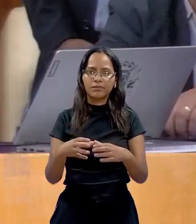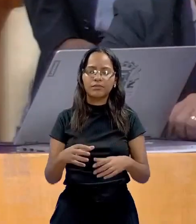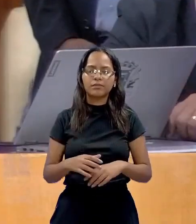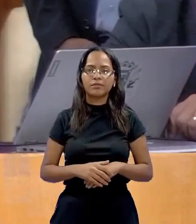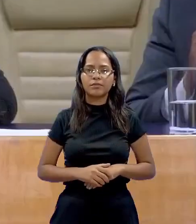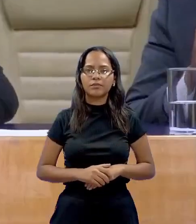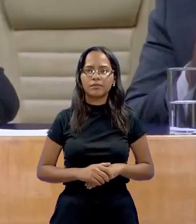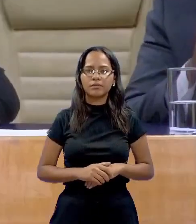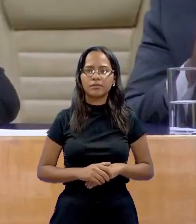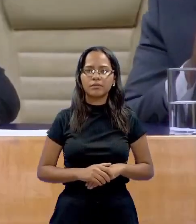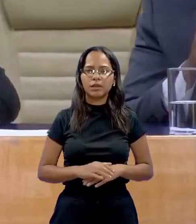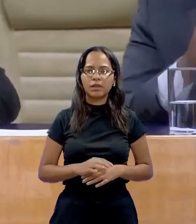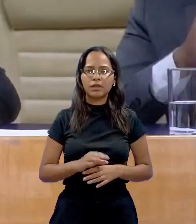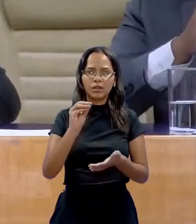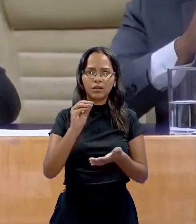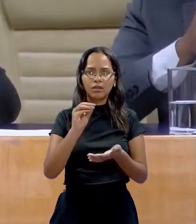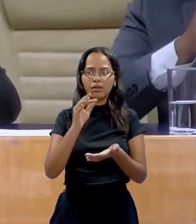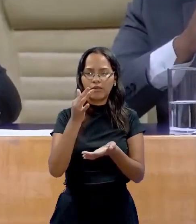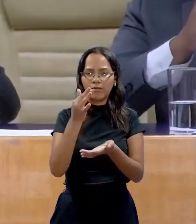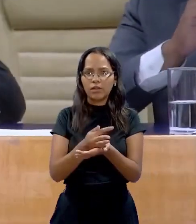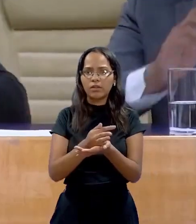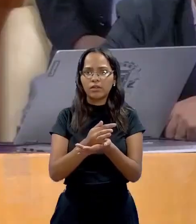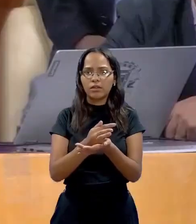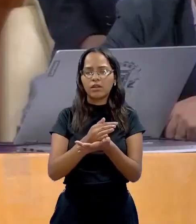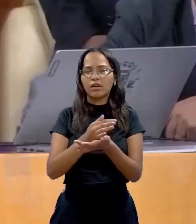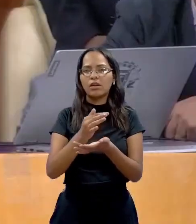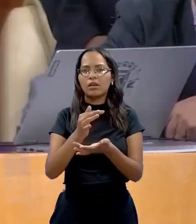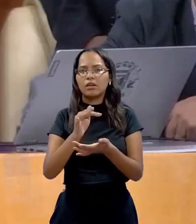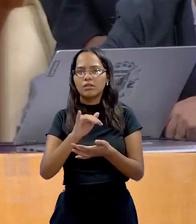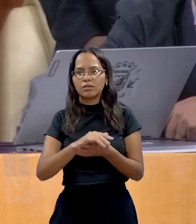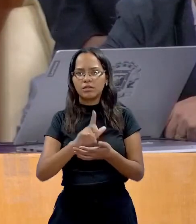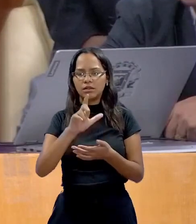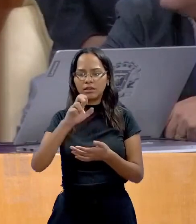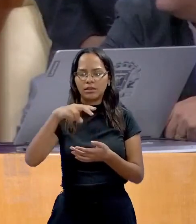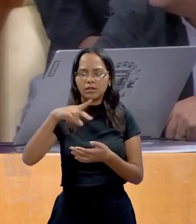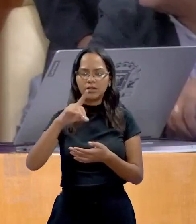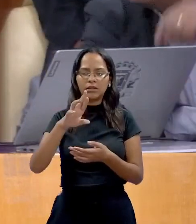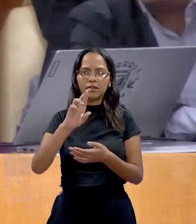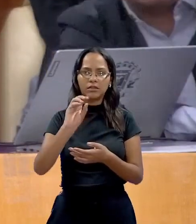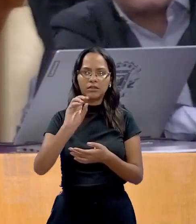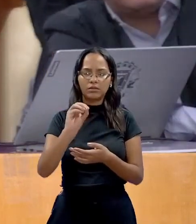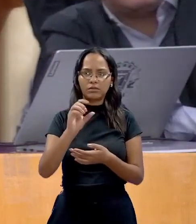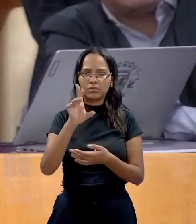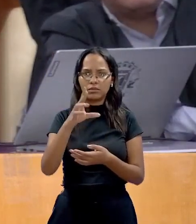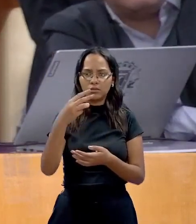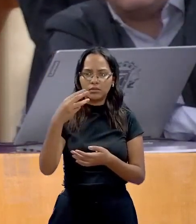Com a ausência do Leandro Sena, presidente, três títulos. Os títulos estão em discussão.